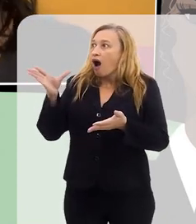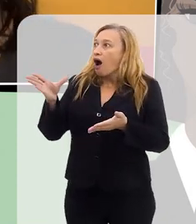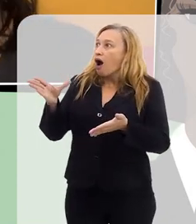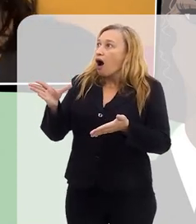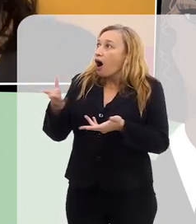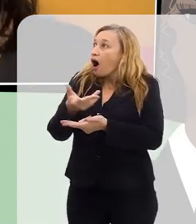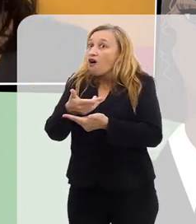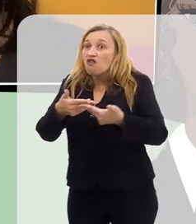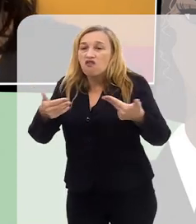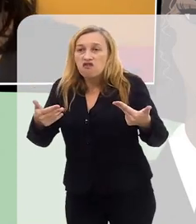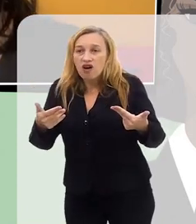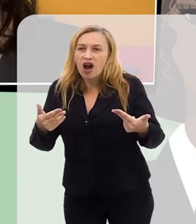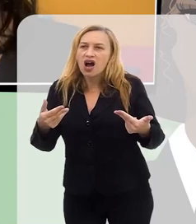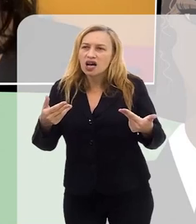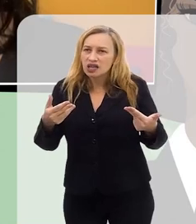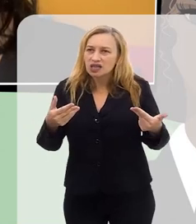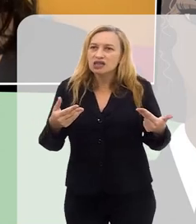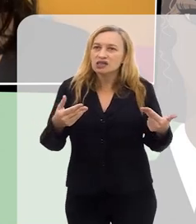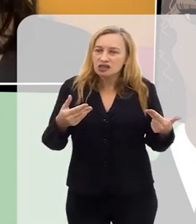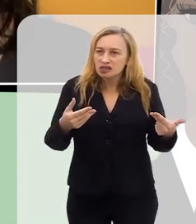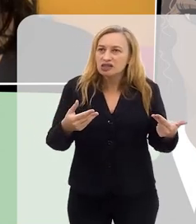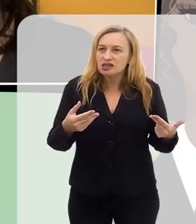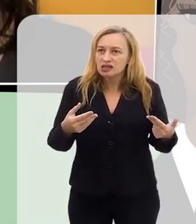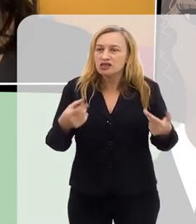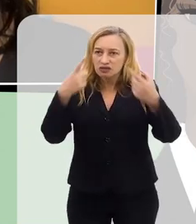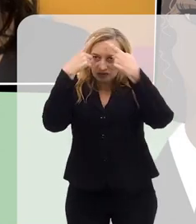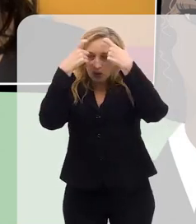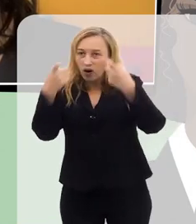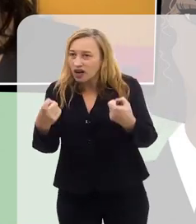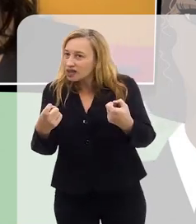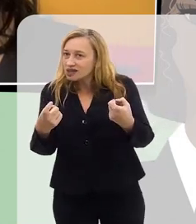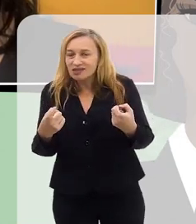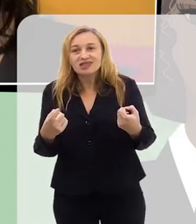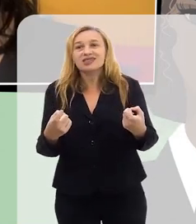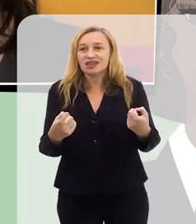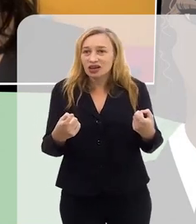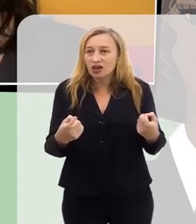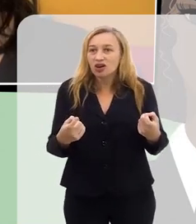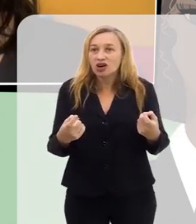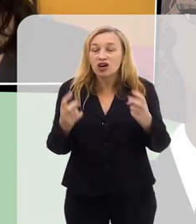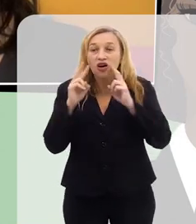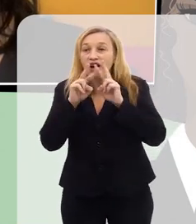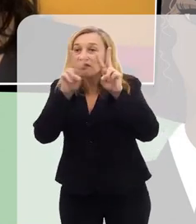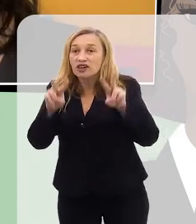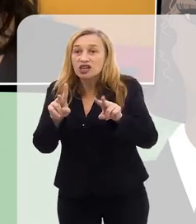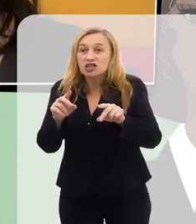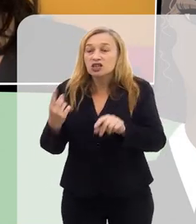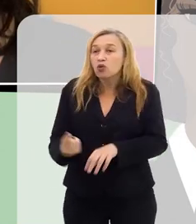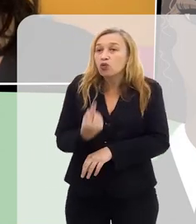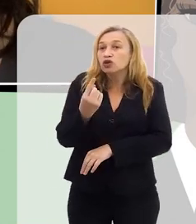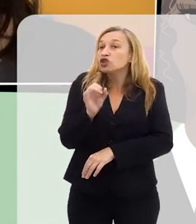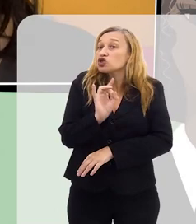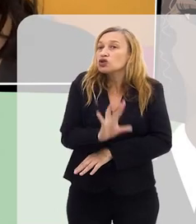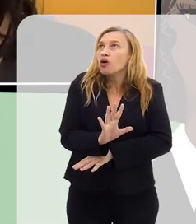que eu tinha passado por várias intervenções totalmente desnecessárias, que visavam só